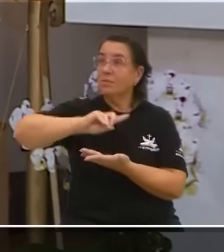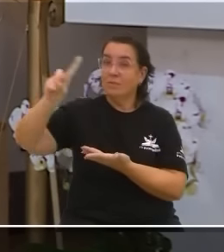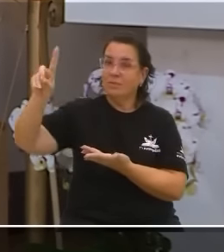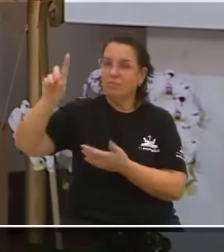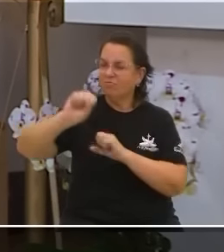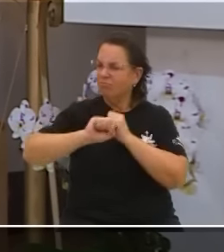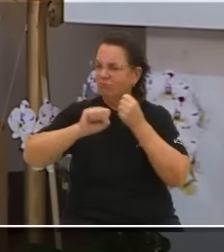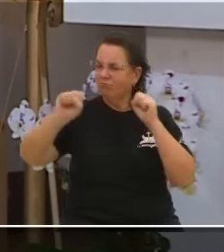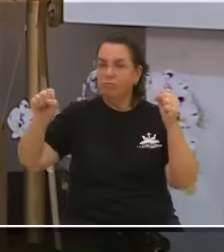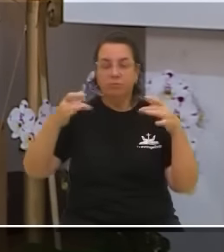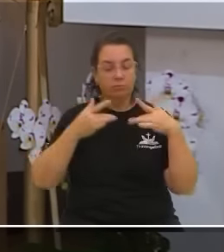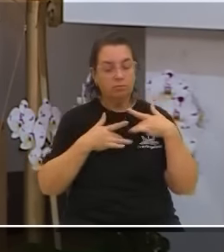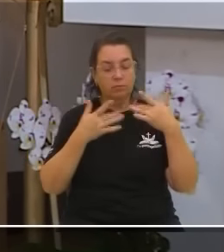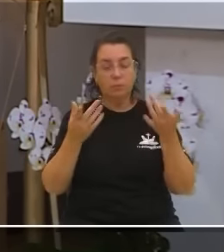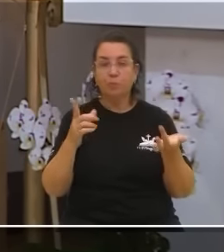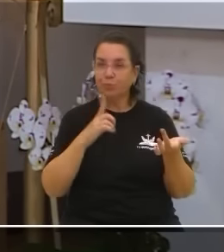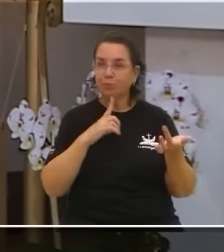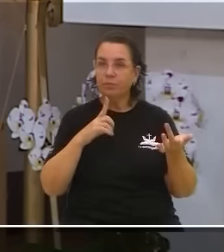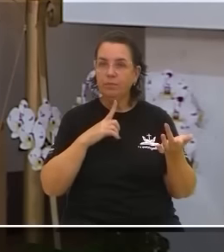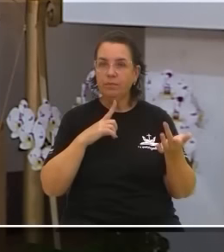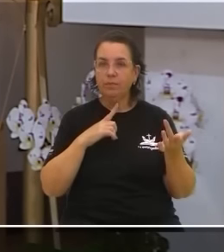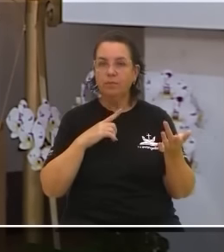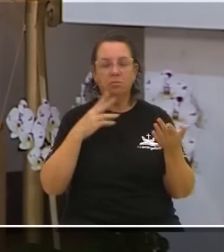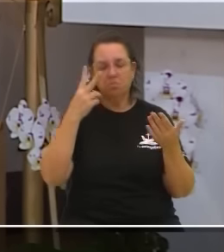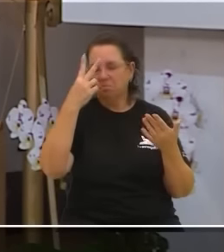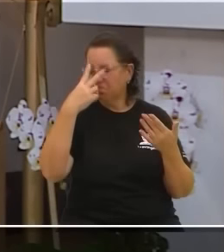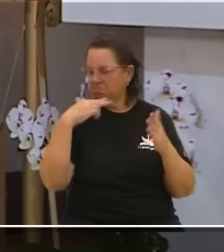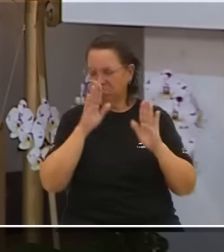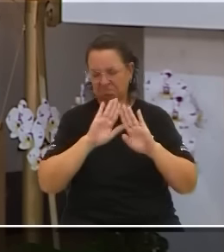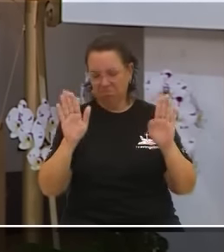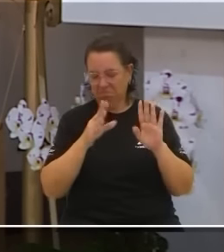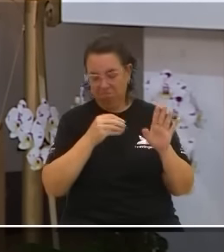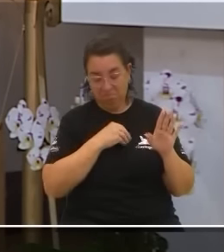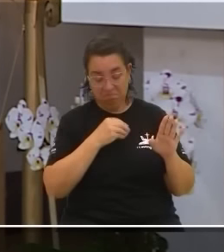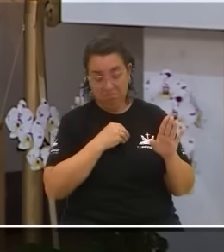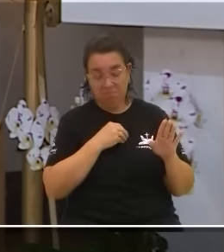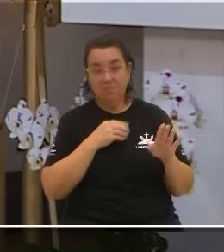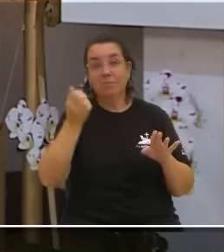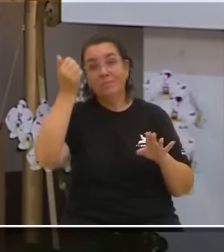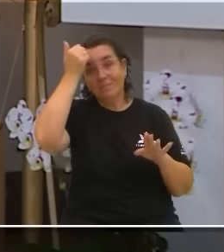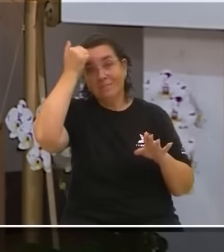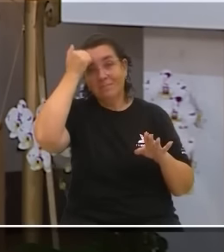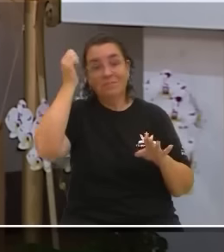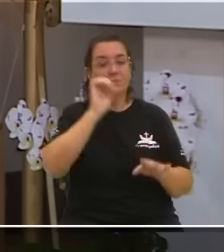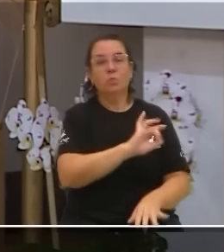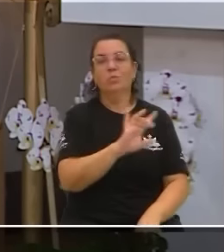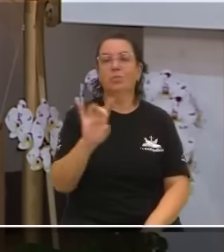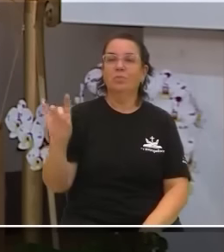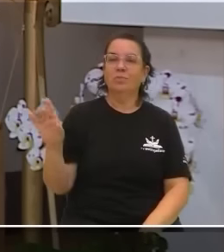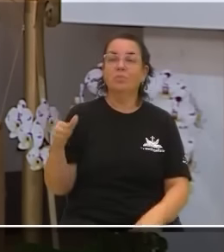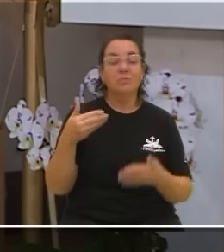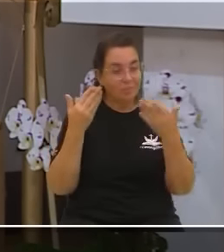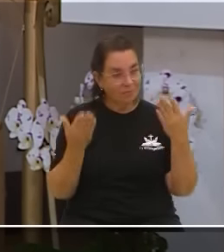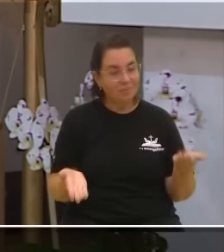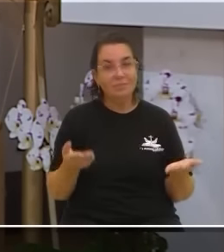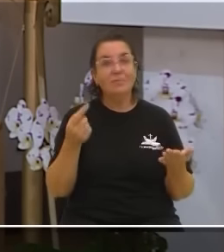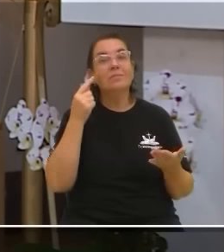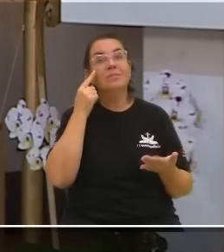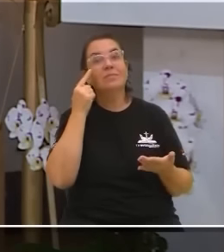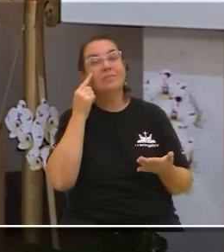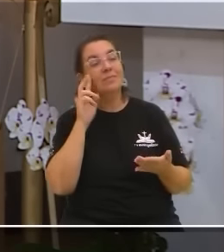por ser misericordioso, Ele fecha os olhos para o pecado, para o arrependimento. Aqui, os olhos de